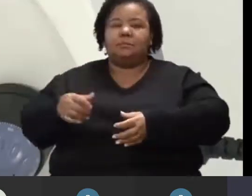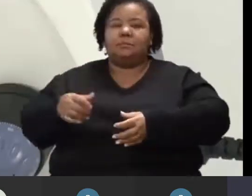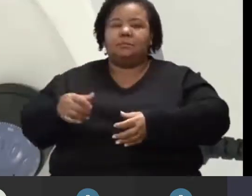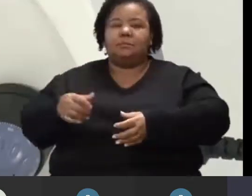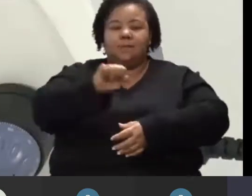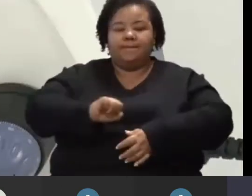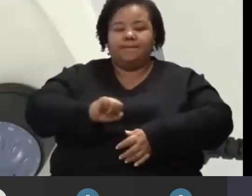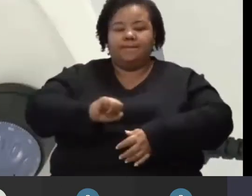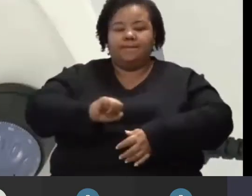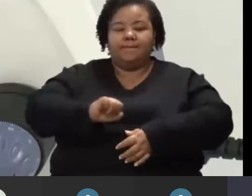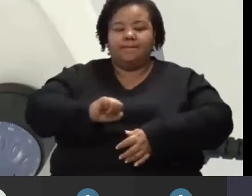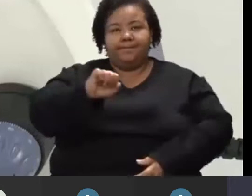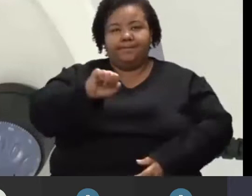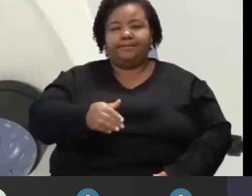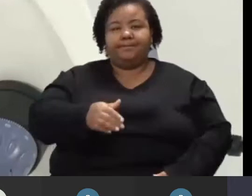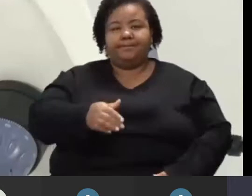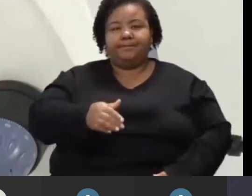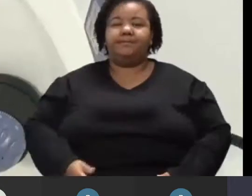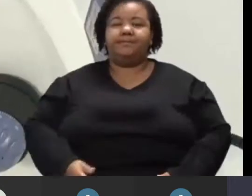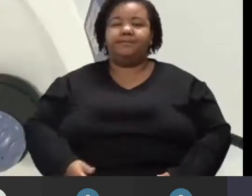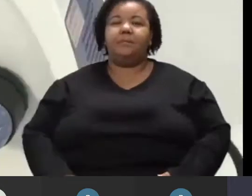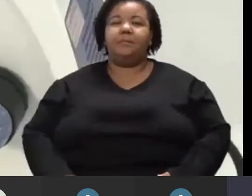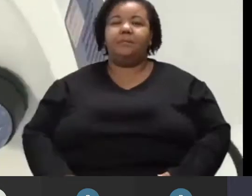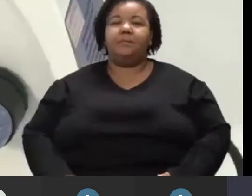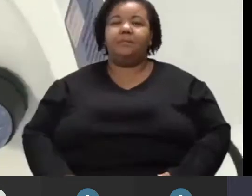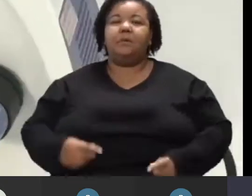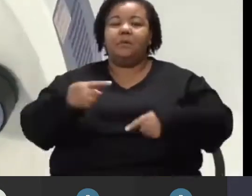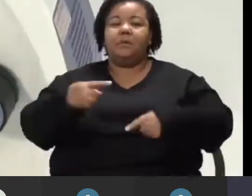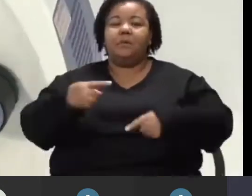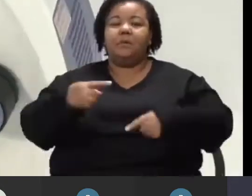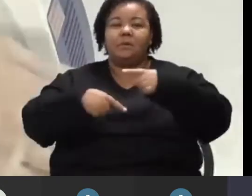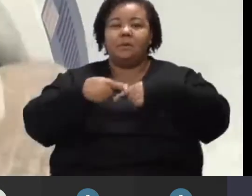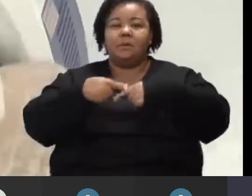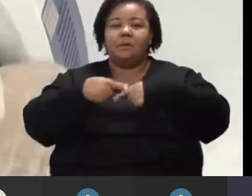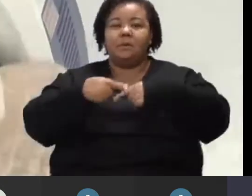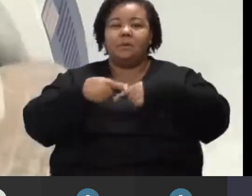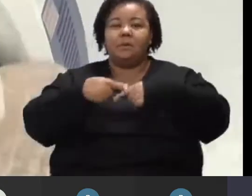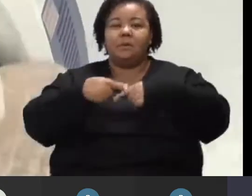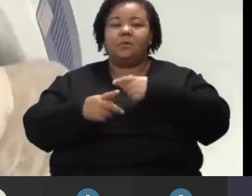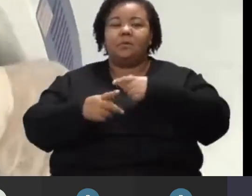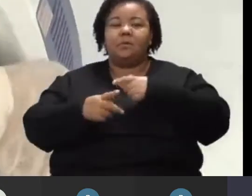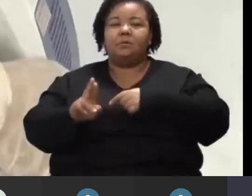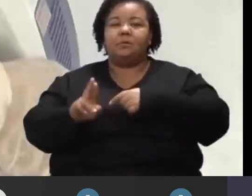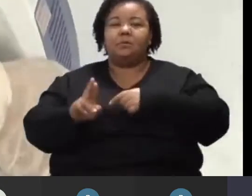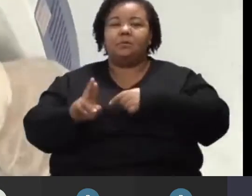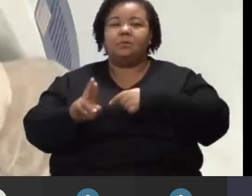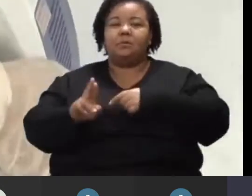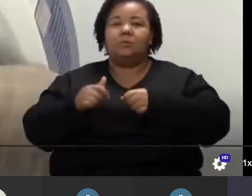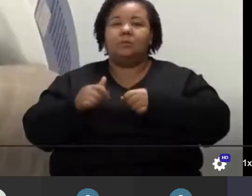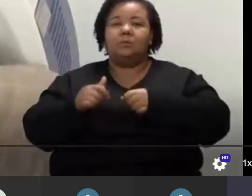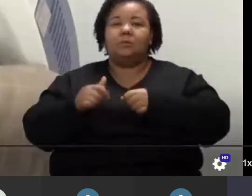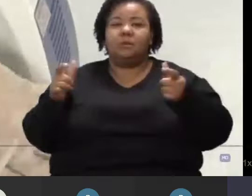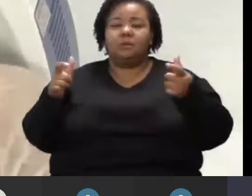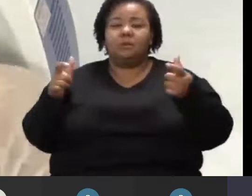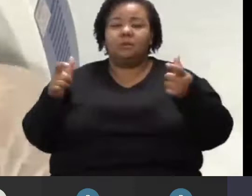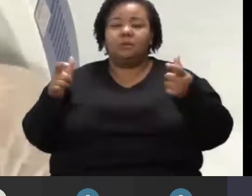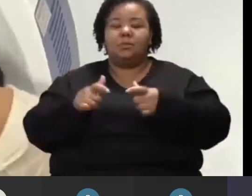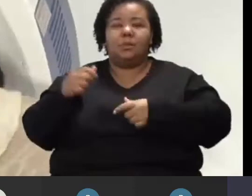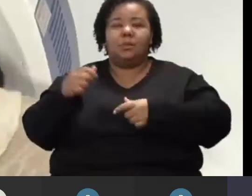microscópio. Lembre-se que após o uso, você precisa diminuir a intensidade de luz antes de desligar